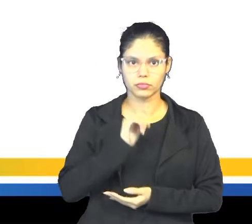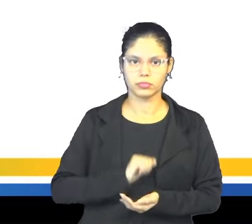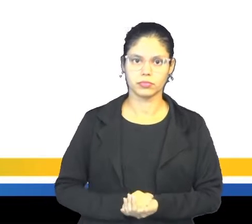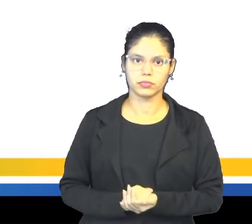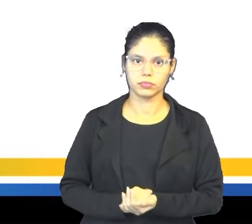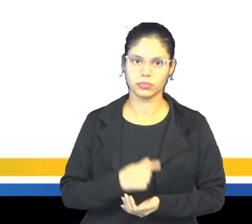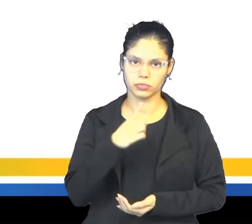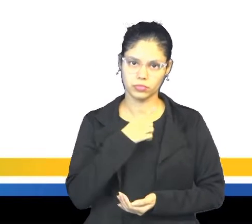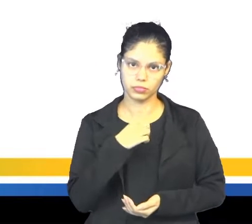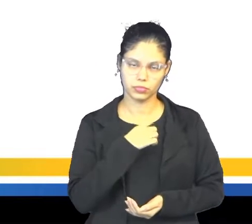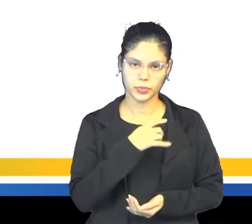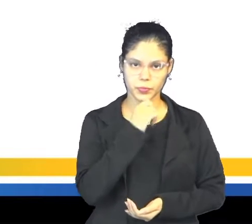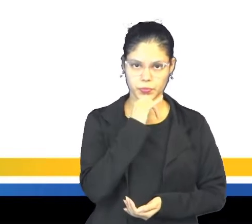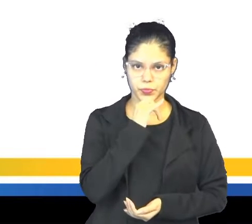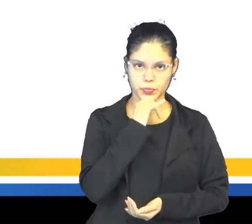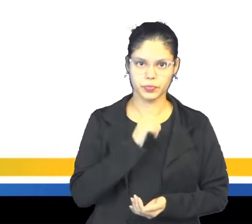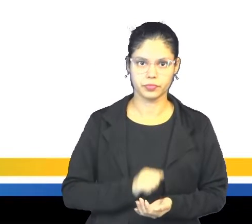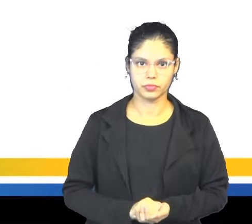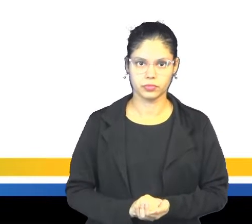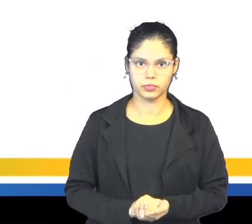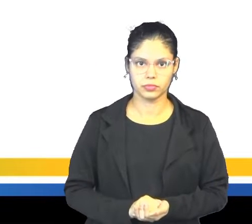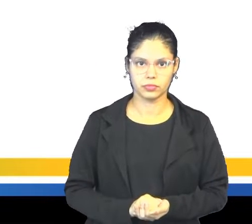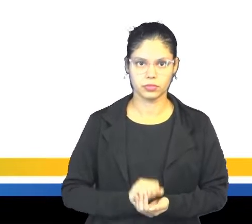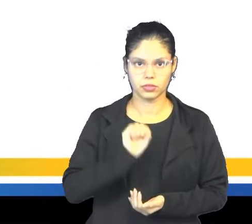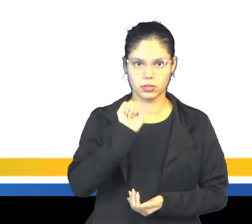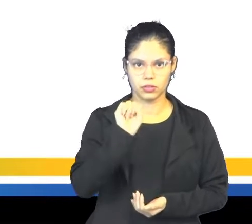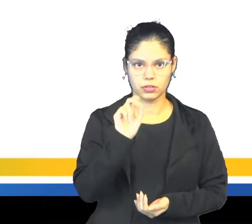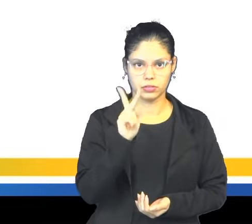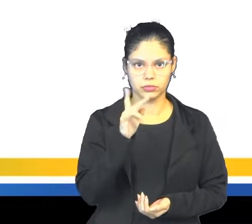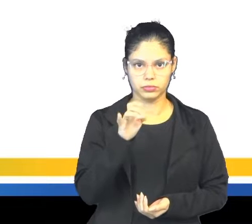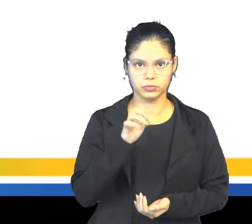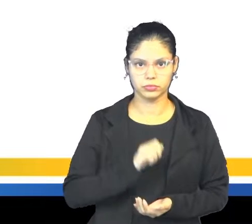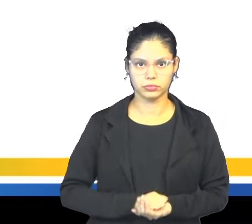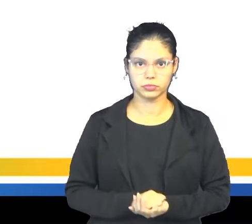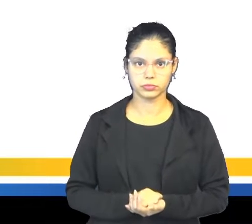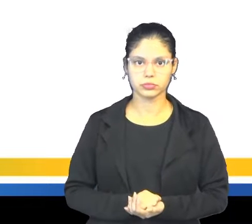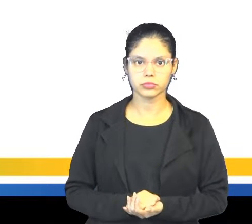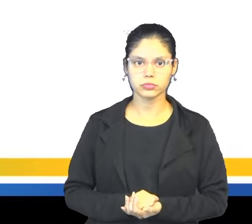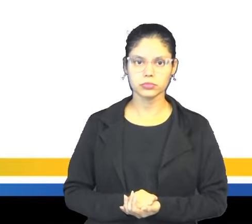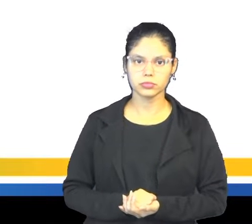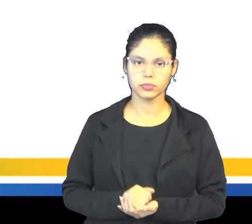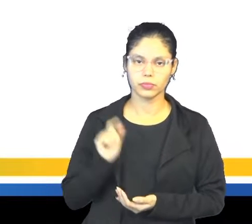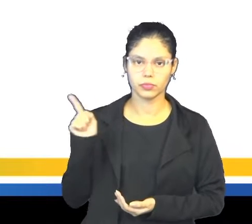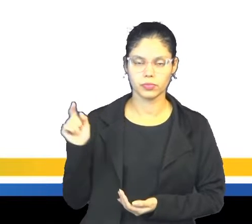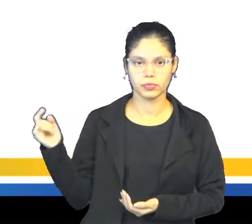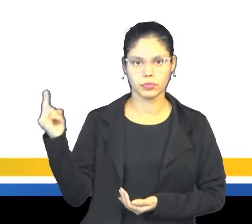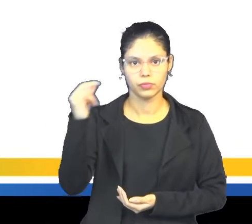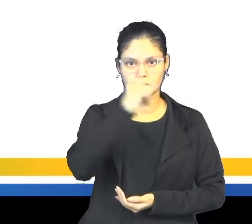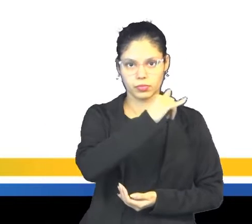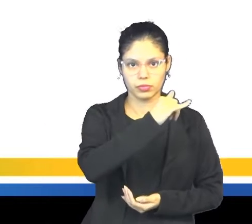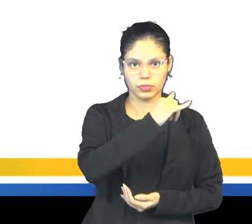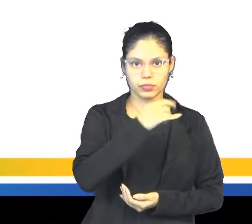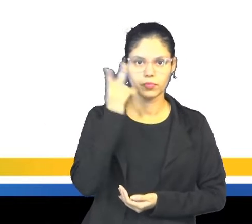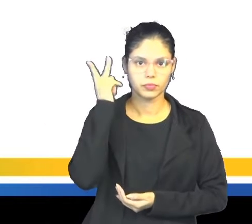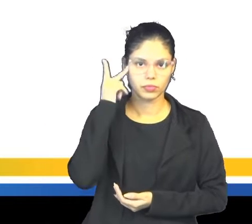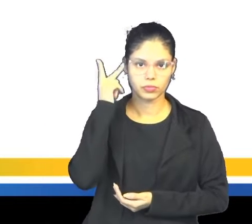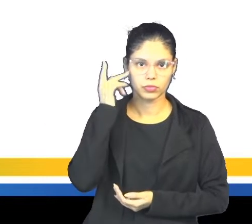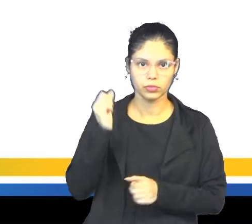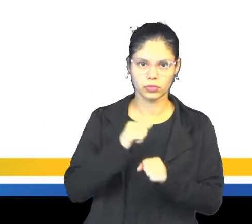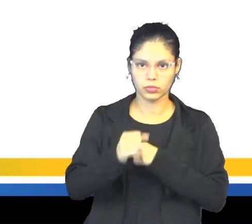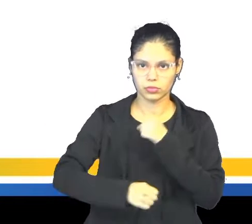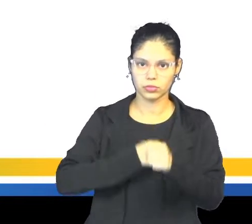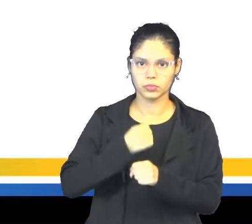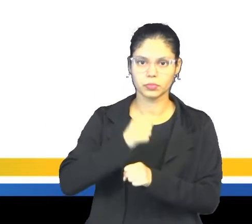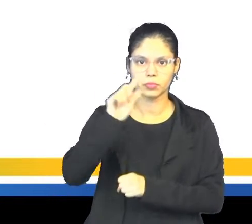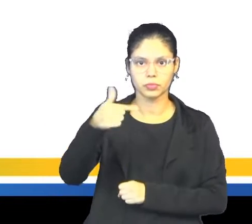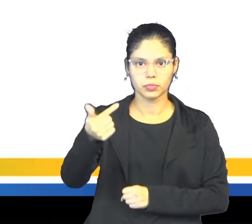Nós temos ali, por exemplo, She will travel to São Paulo next year. Ela viajará para São Paulo ano que